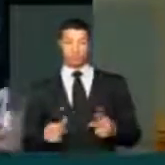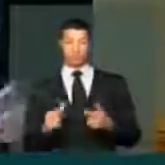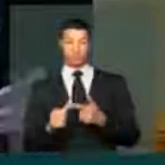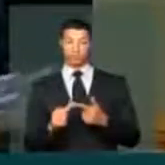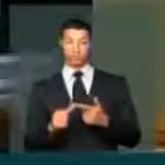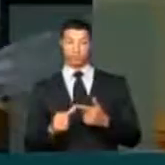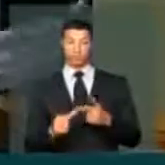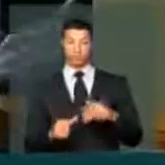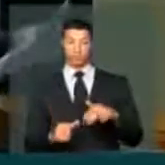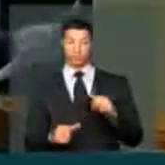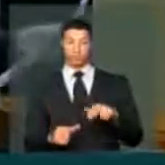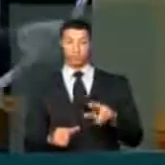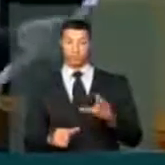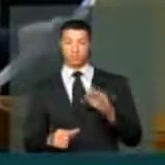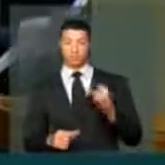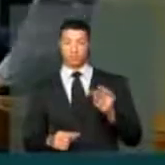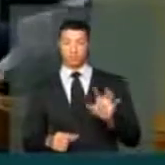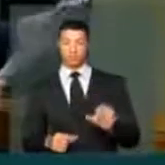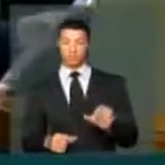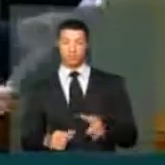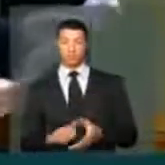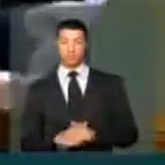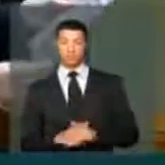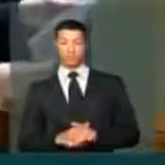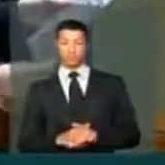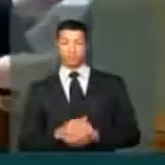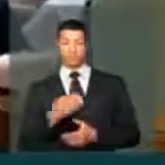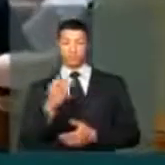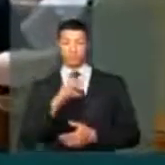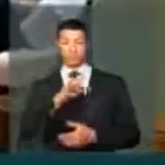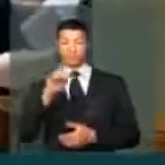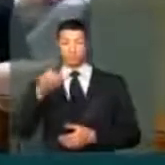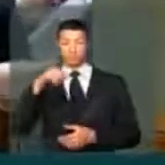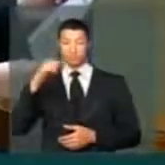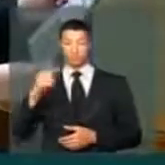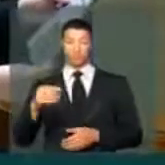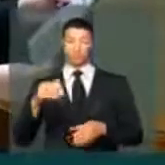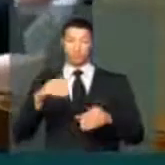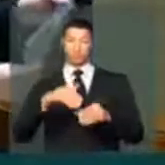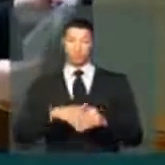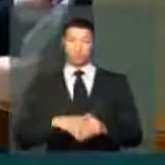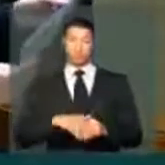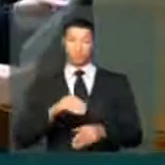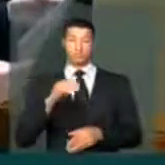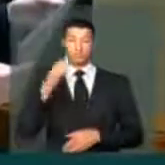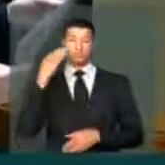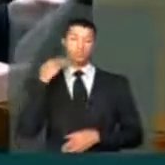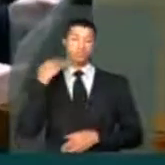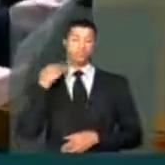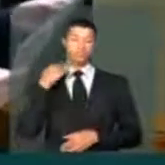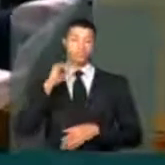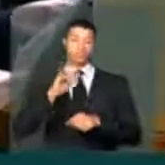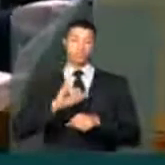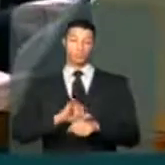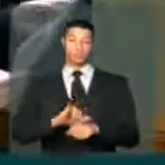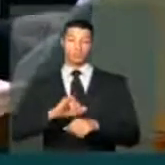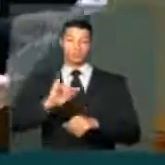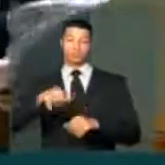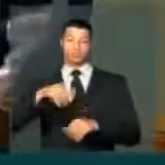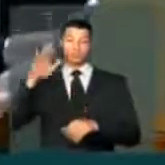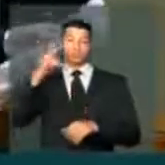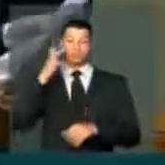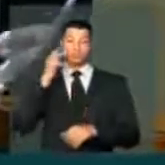primeira manchete que a gente vê na Folha de São Paulo é: 3 dias após a reeleição, o Banco Central sobe juros